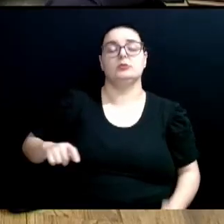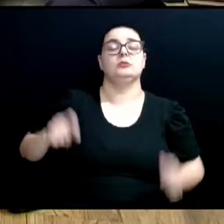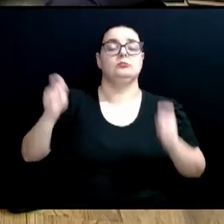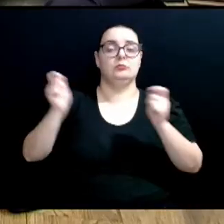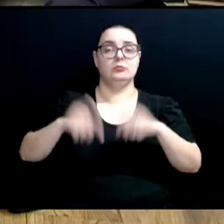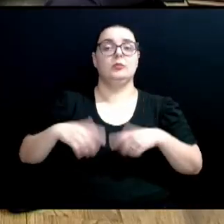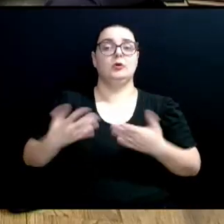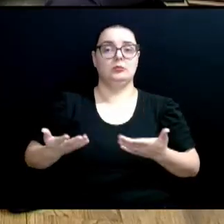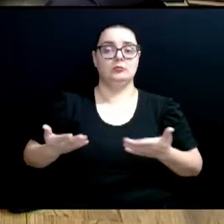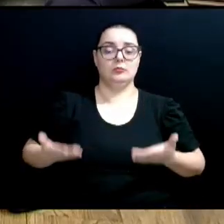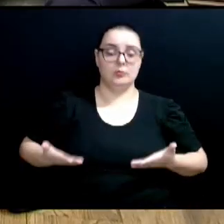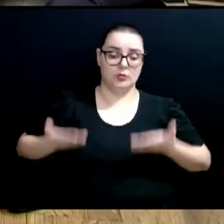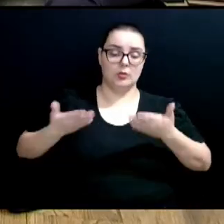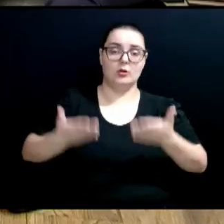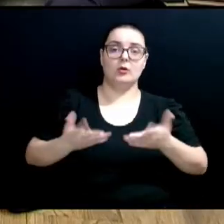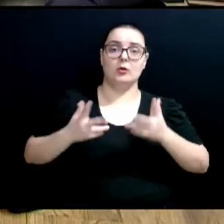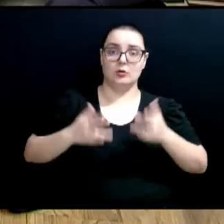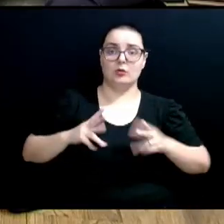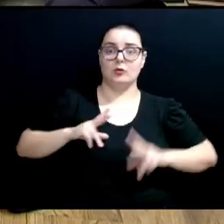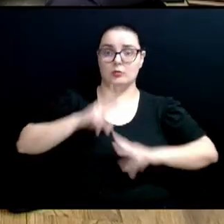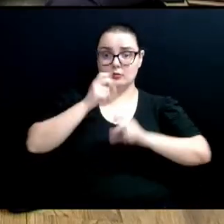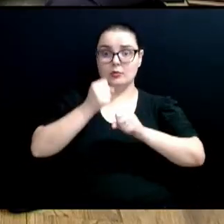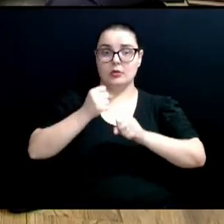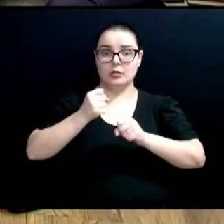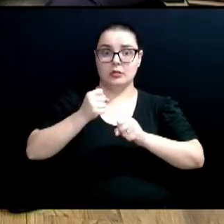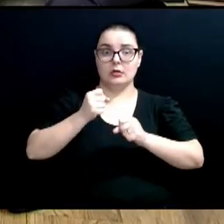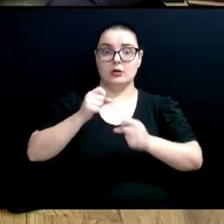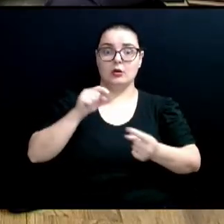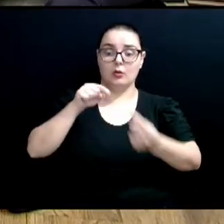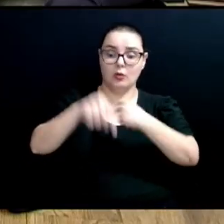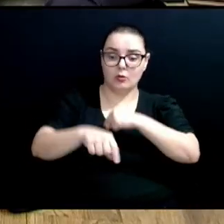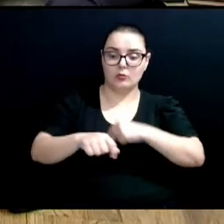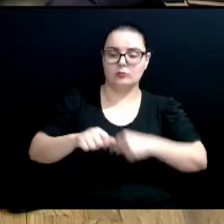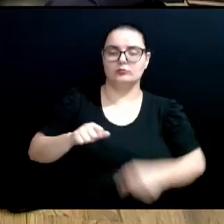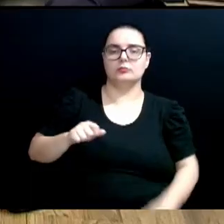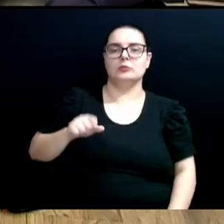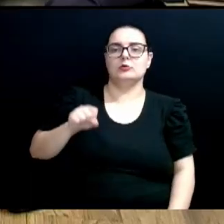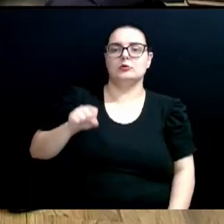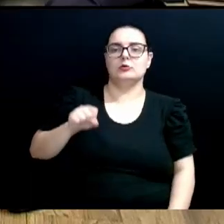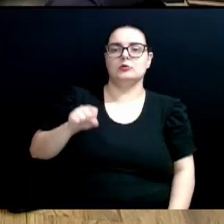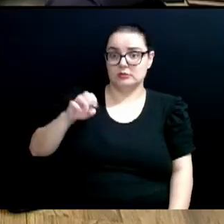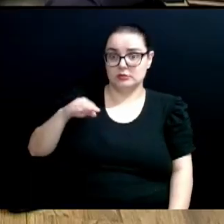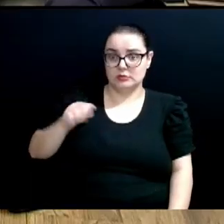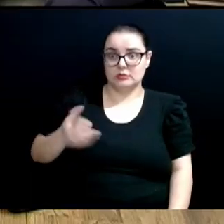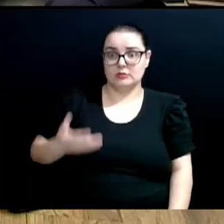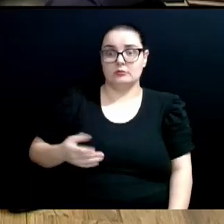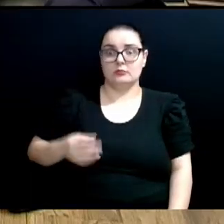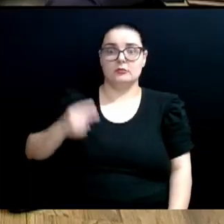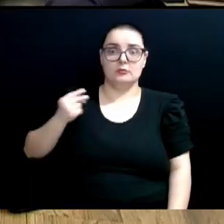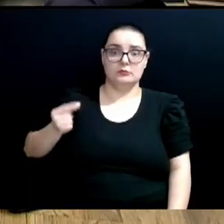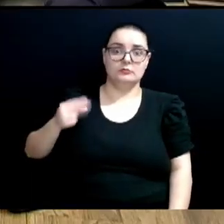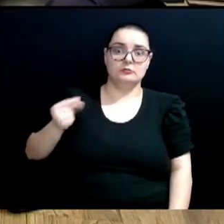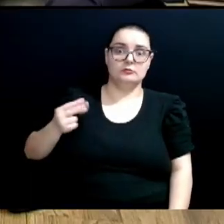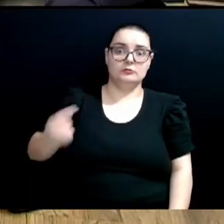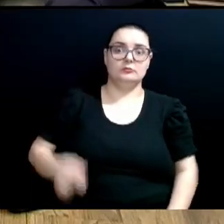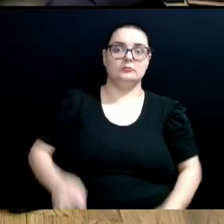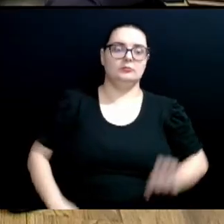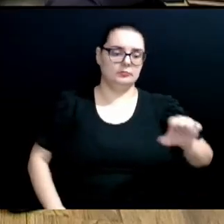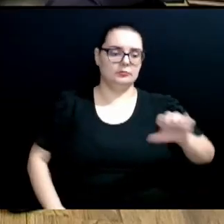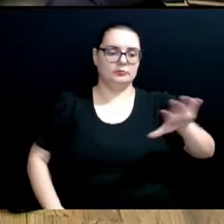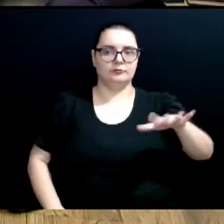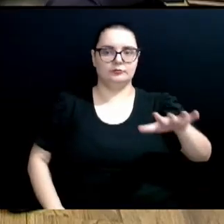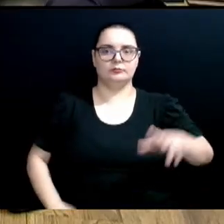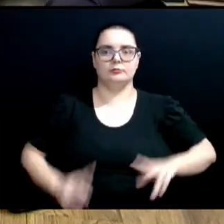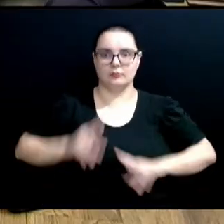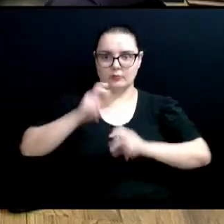colocar como uma força antissistêmica, né, portanto, né, durante muito tempo a esquerda se colocou como uma força